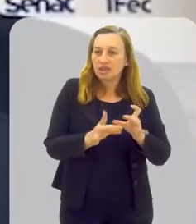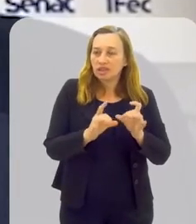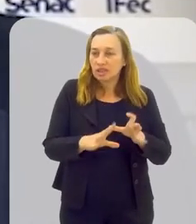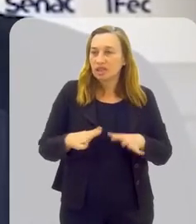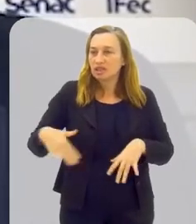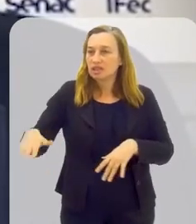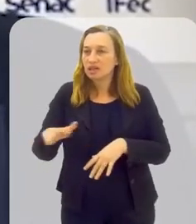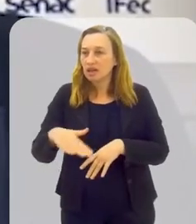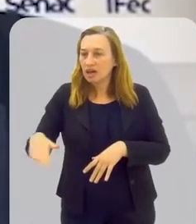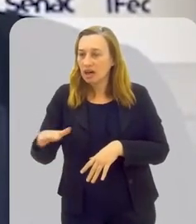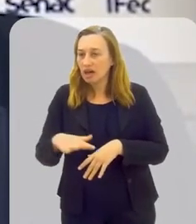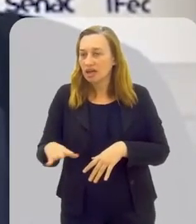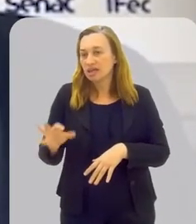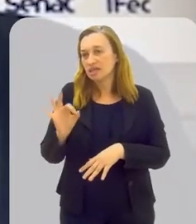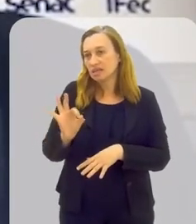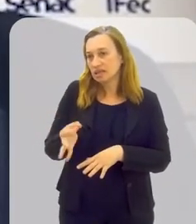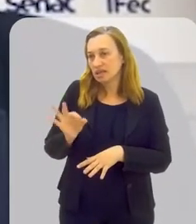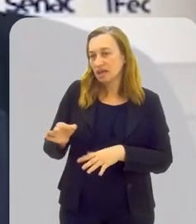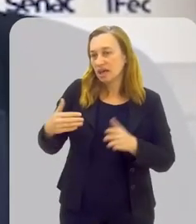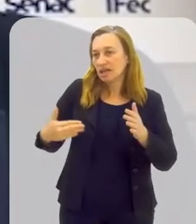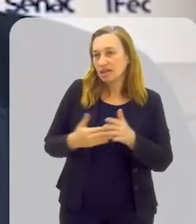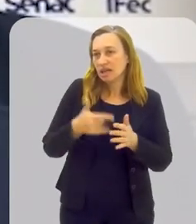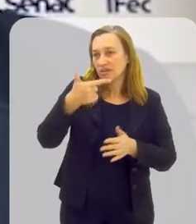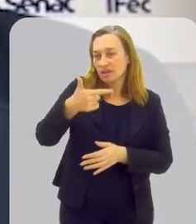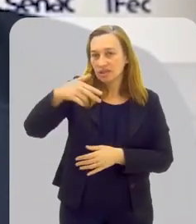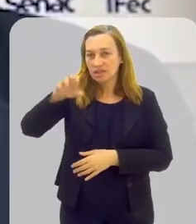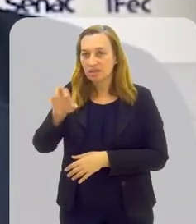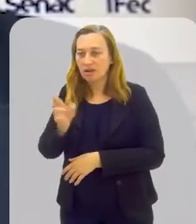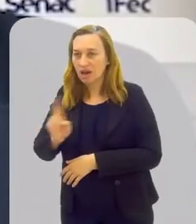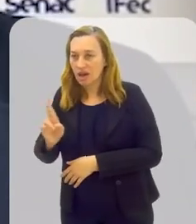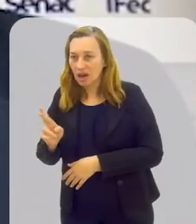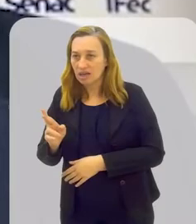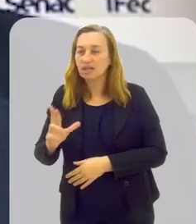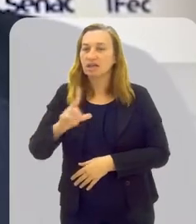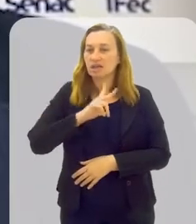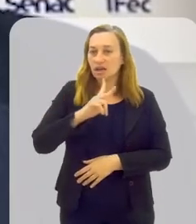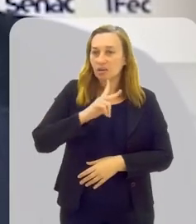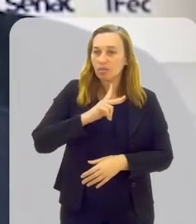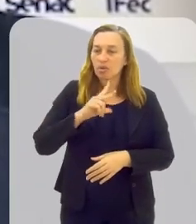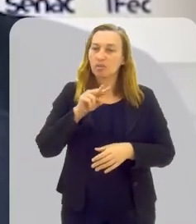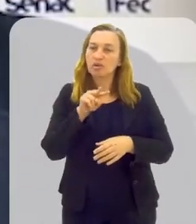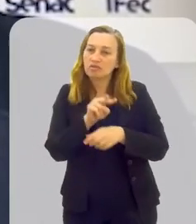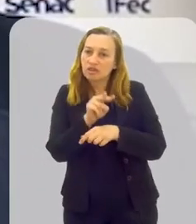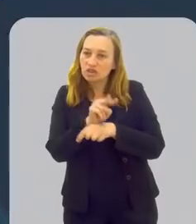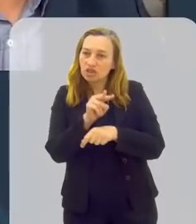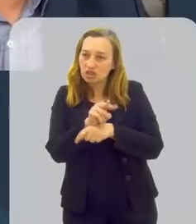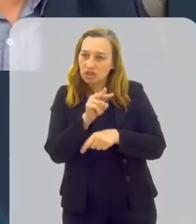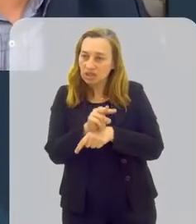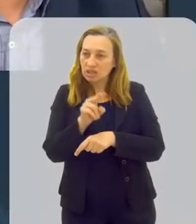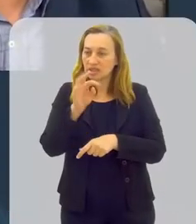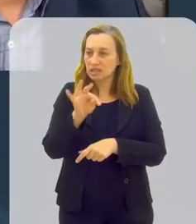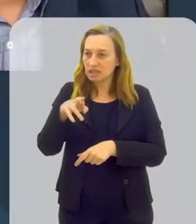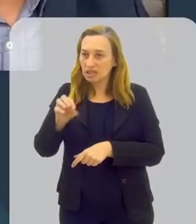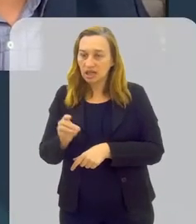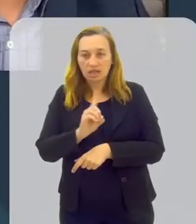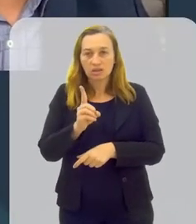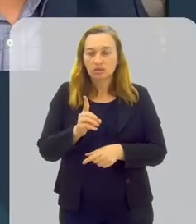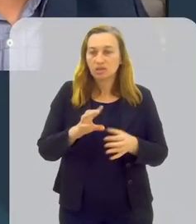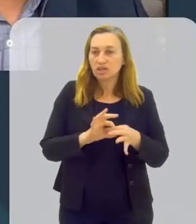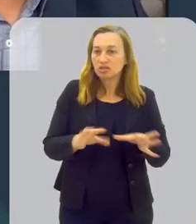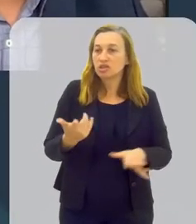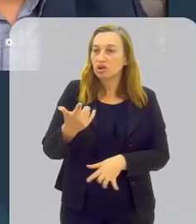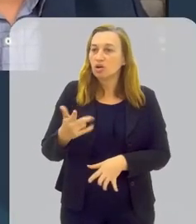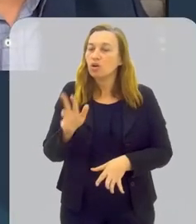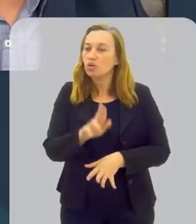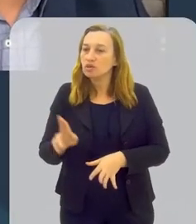no mercado legal até r$ 25 se ela tiver no rótulo e com a caixa e a própria vigilância sanitária Nacional ela não permite que